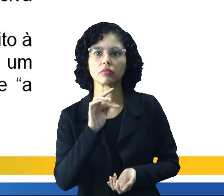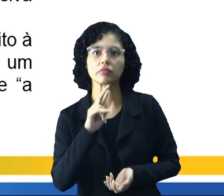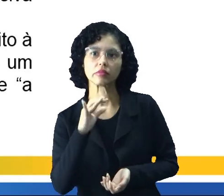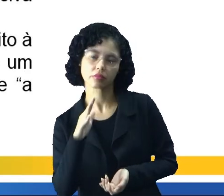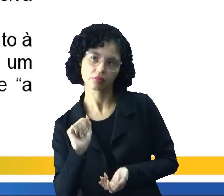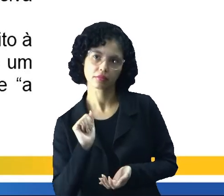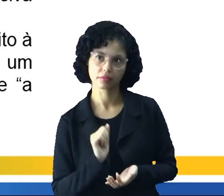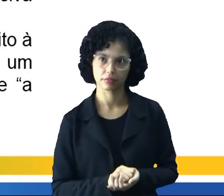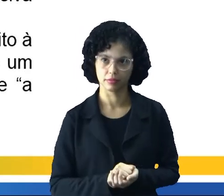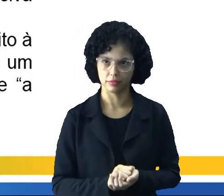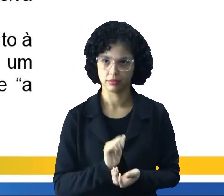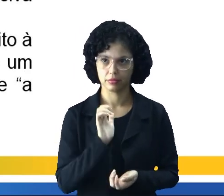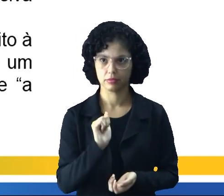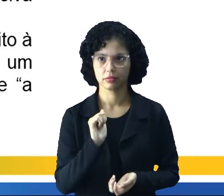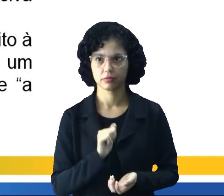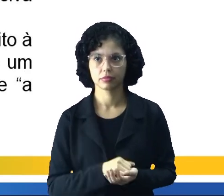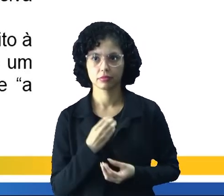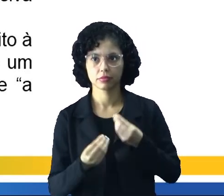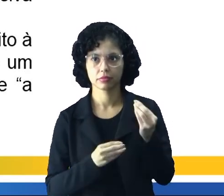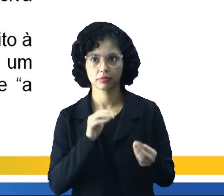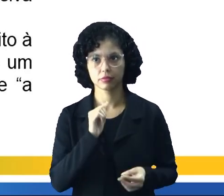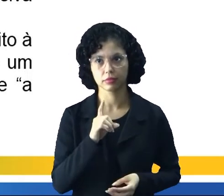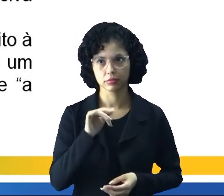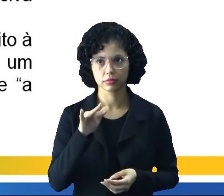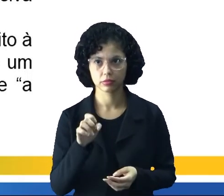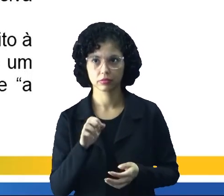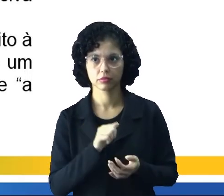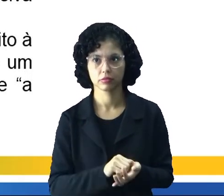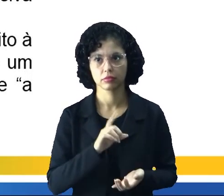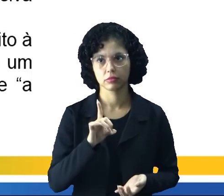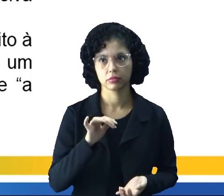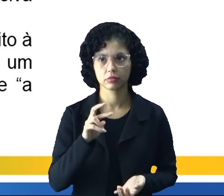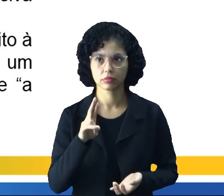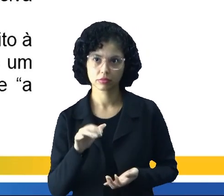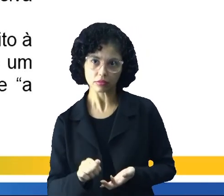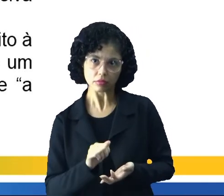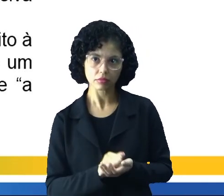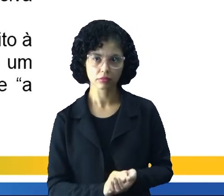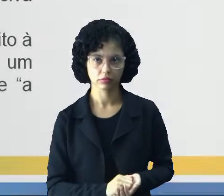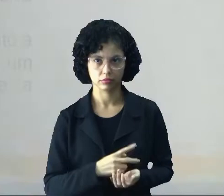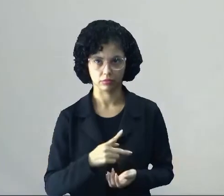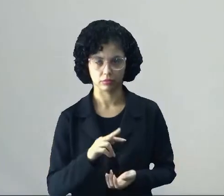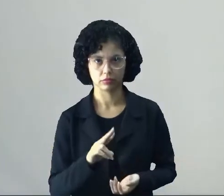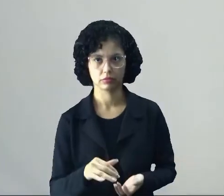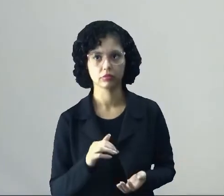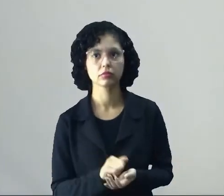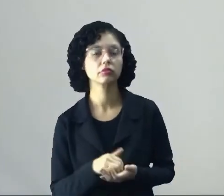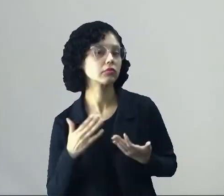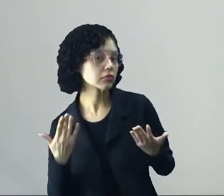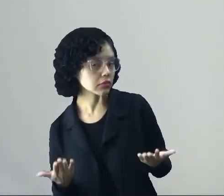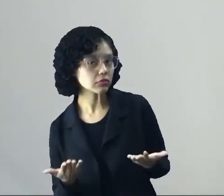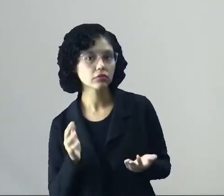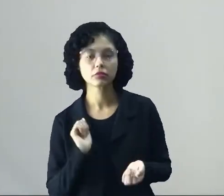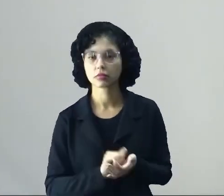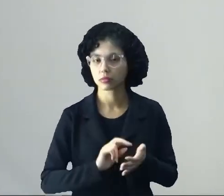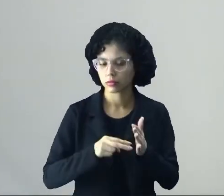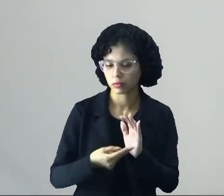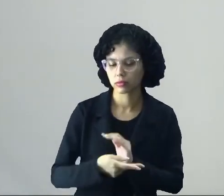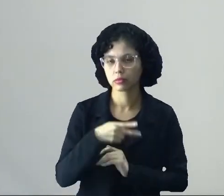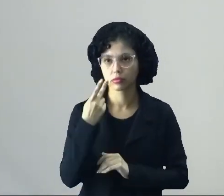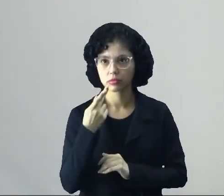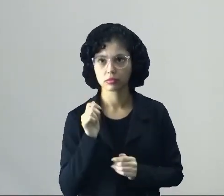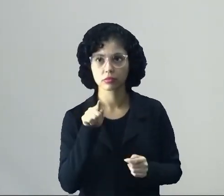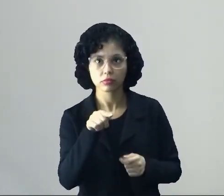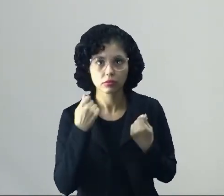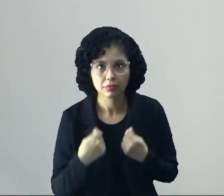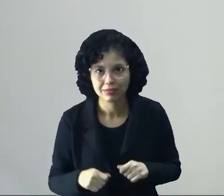sofisticação. Quase que não sai, hein? Como adrede, debalde, a priori. Então, assim, não significa dizer que